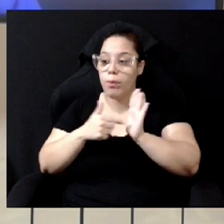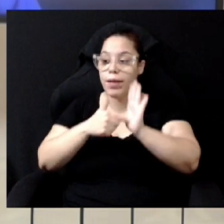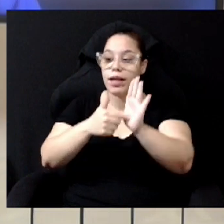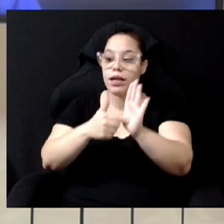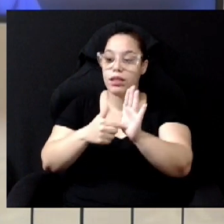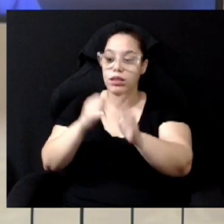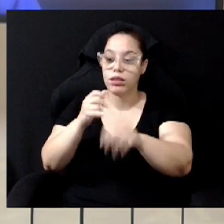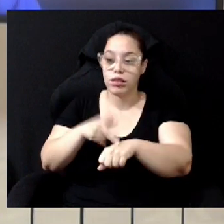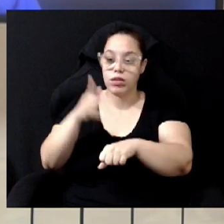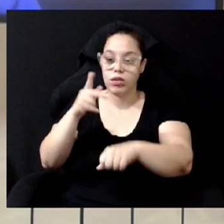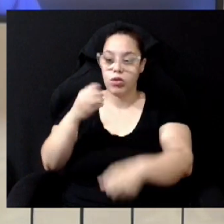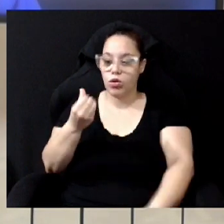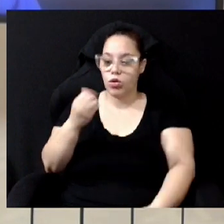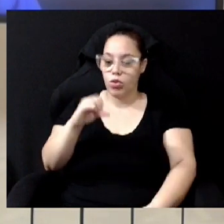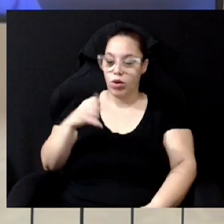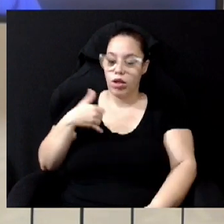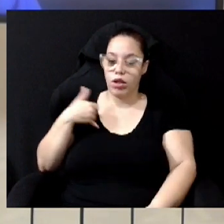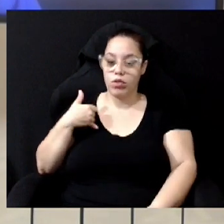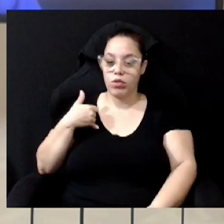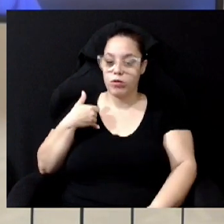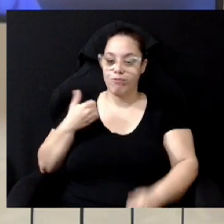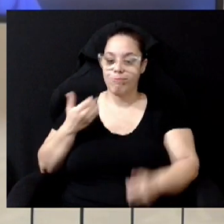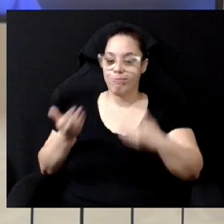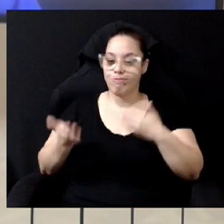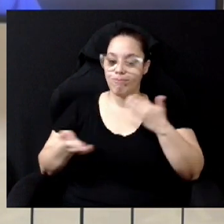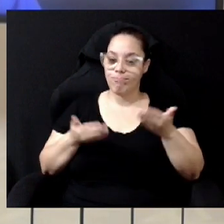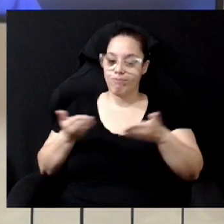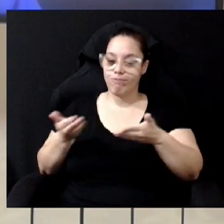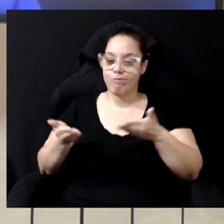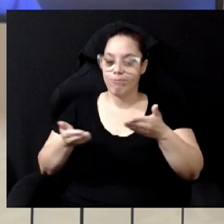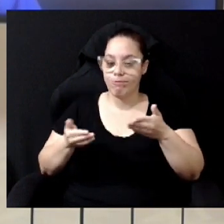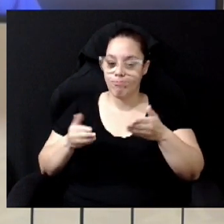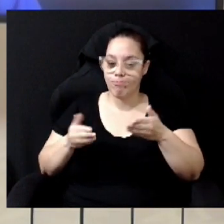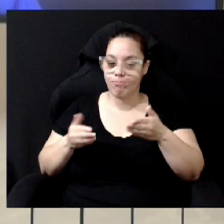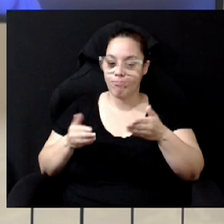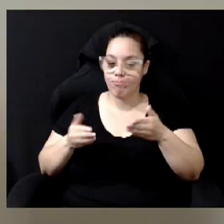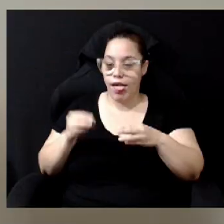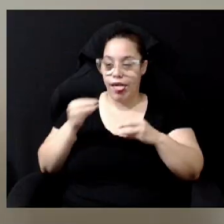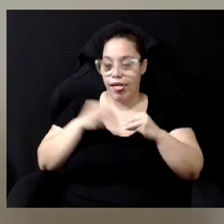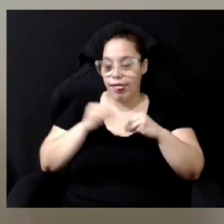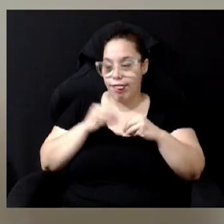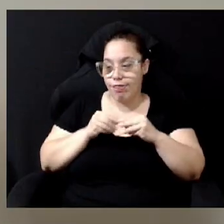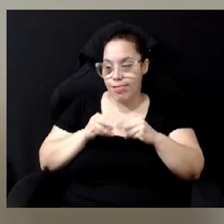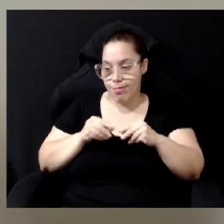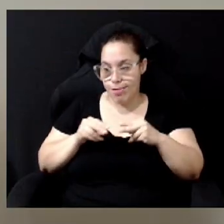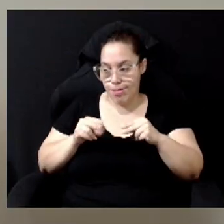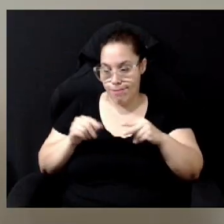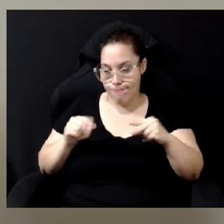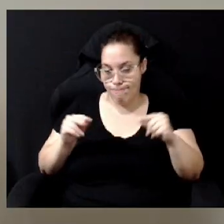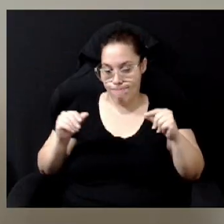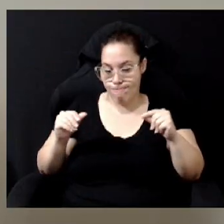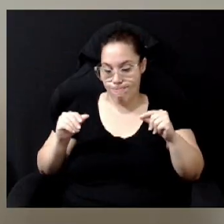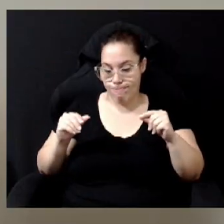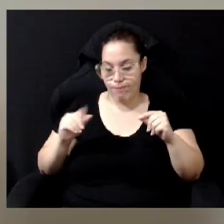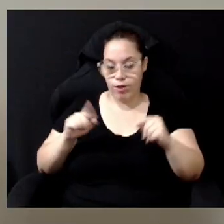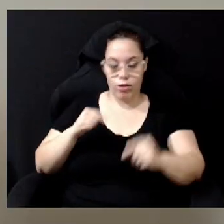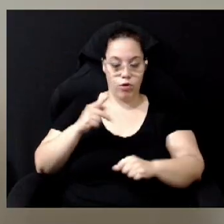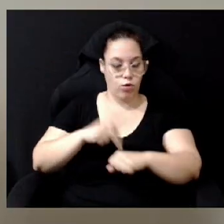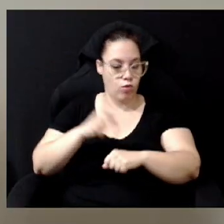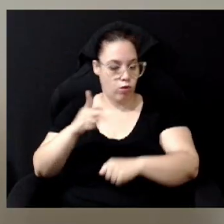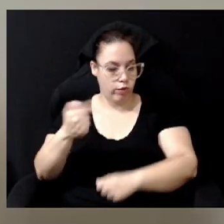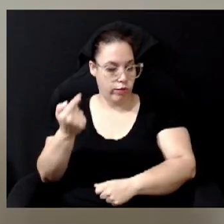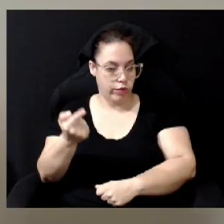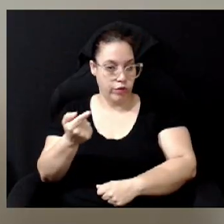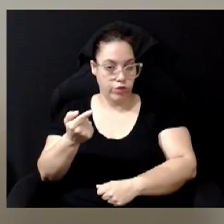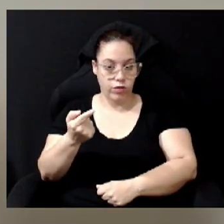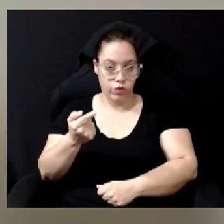60 anos, conforme a degeneração, né, da válvula? Então, depois que começam os sintomas,